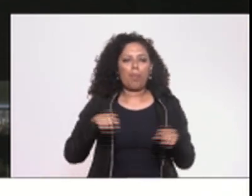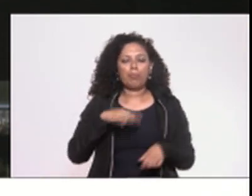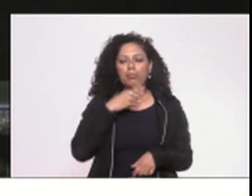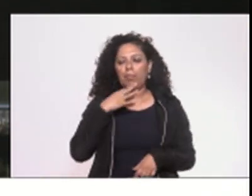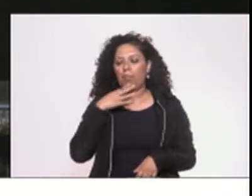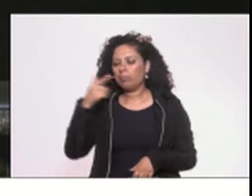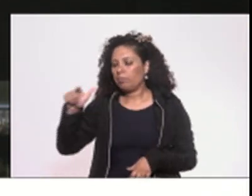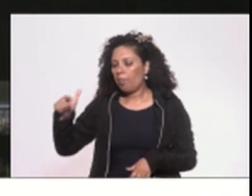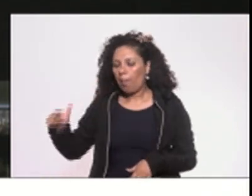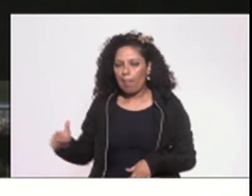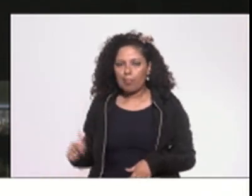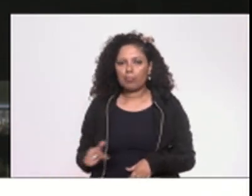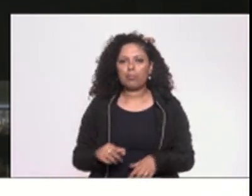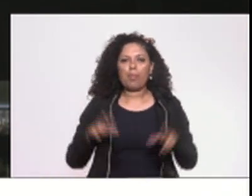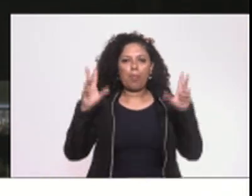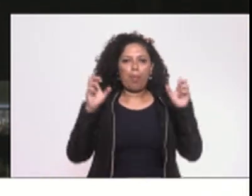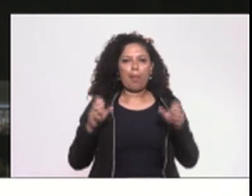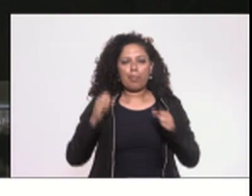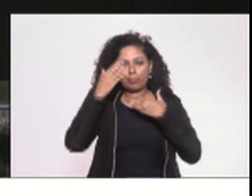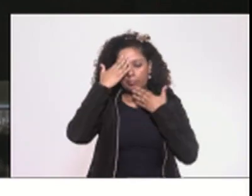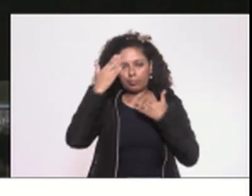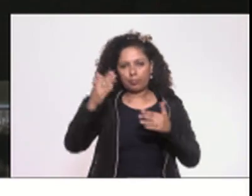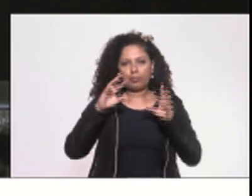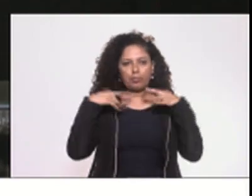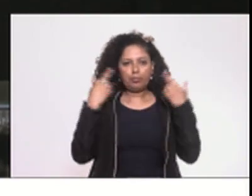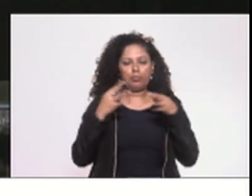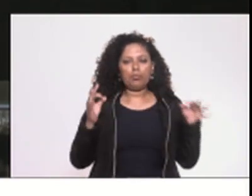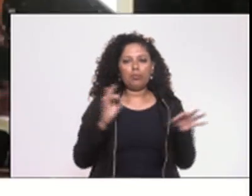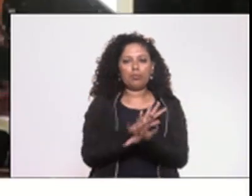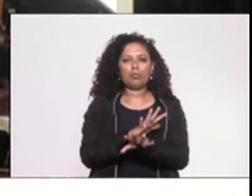mais e melhor sobre esse tema. Muito obrigada.